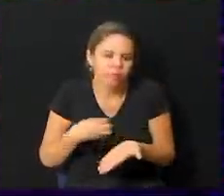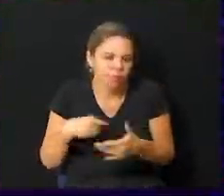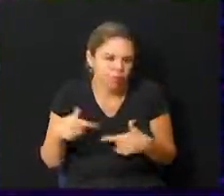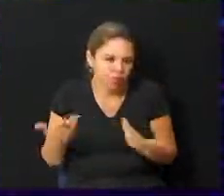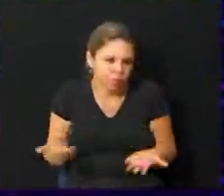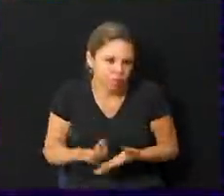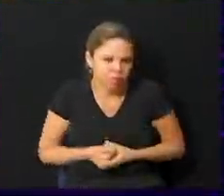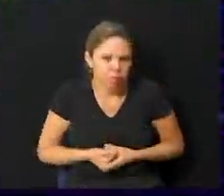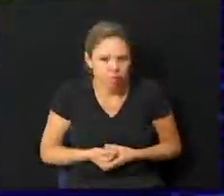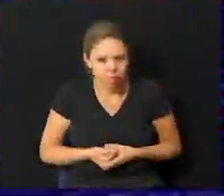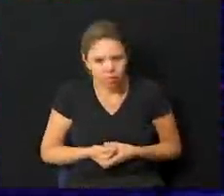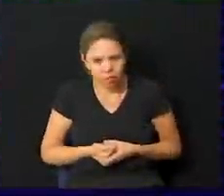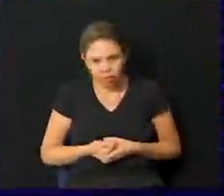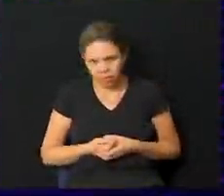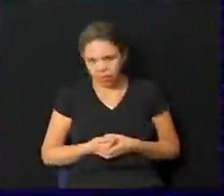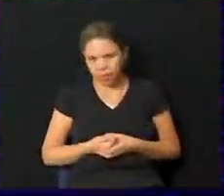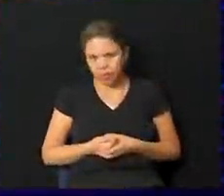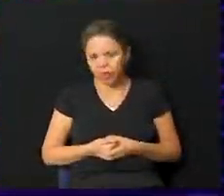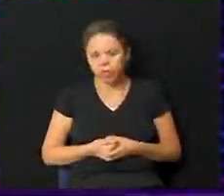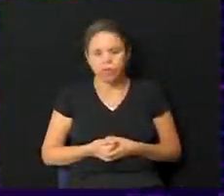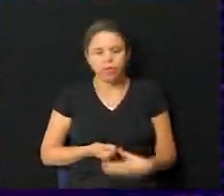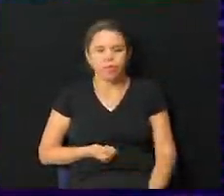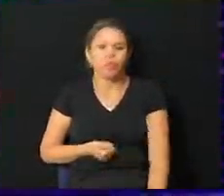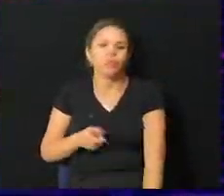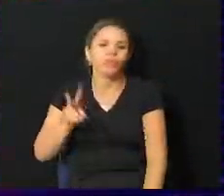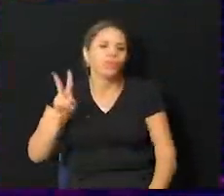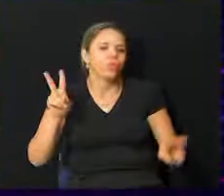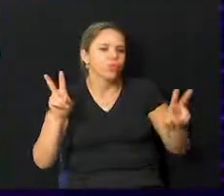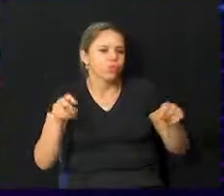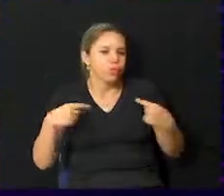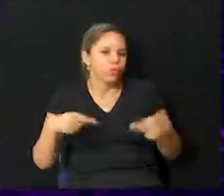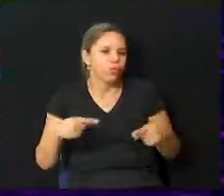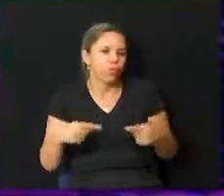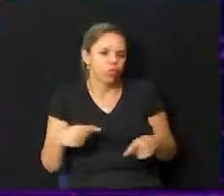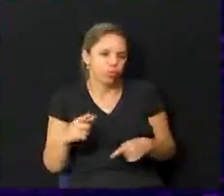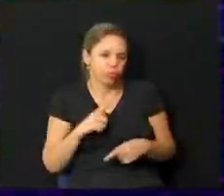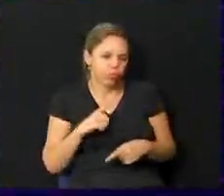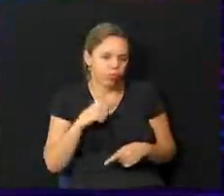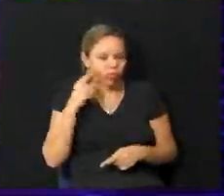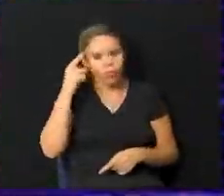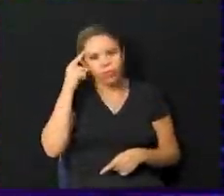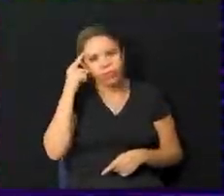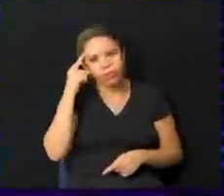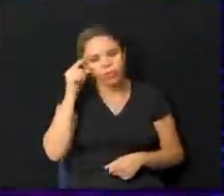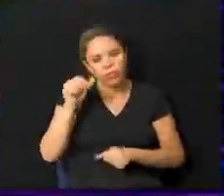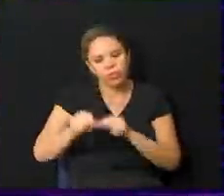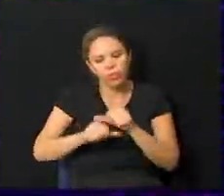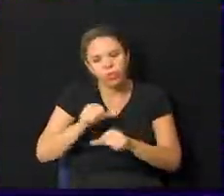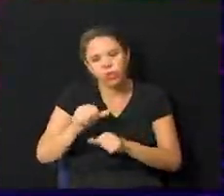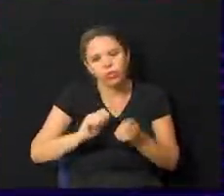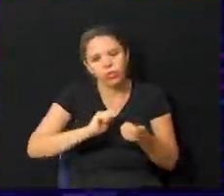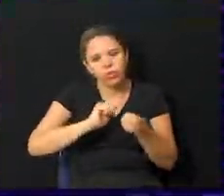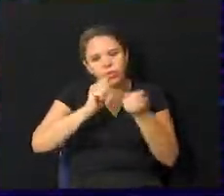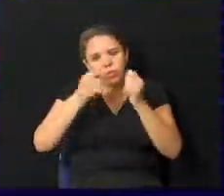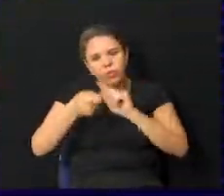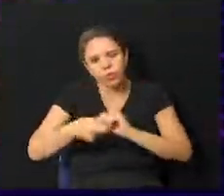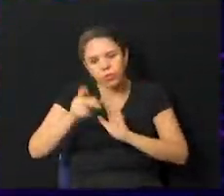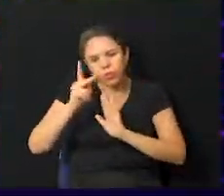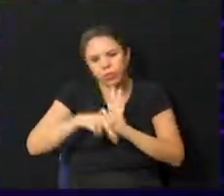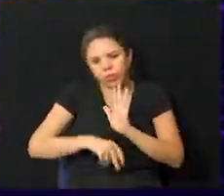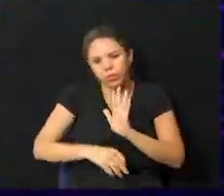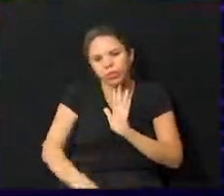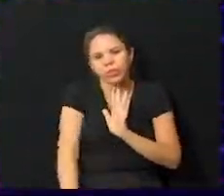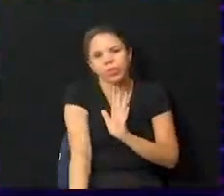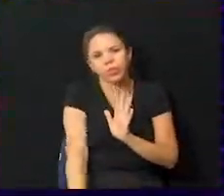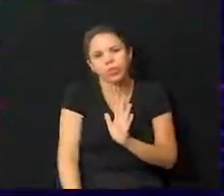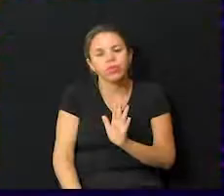trabalho agora. Ainda falando sobre a parte sonora, eu só queria reiterar que nós temos a ideia de transformar esse projeto em